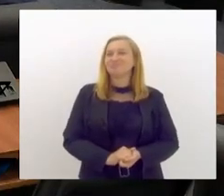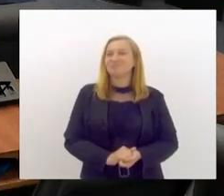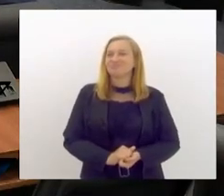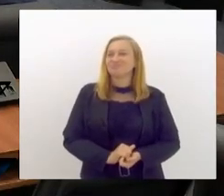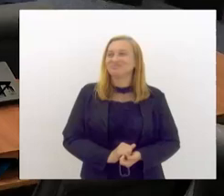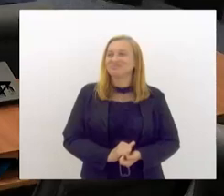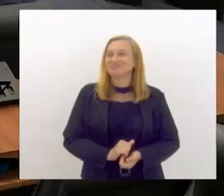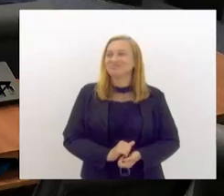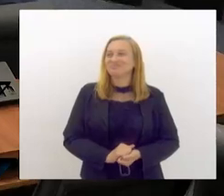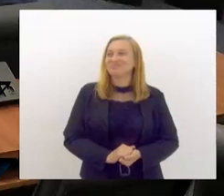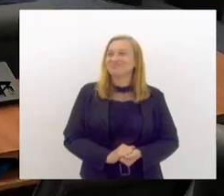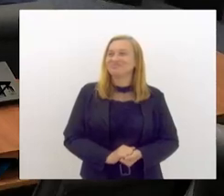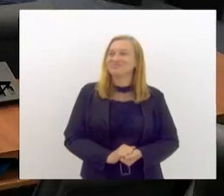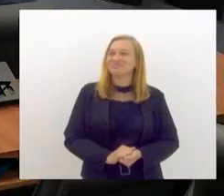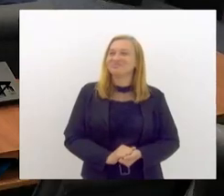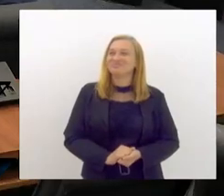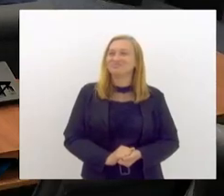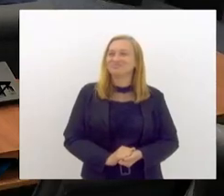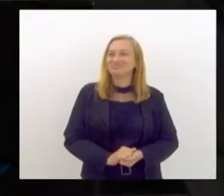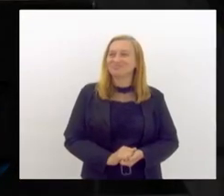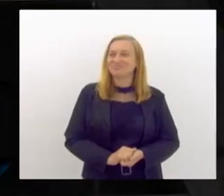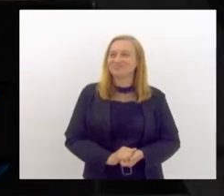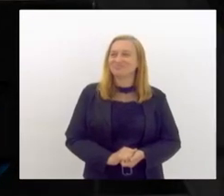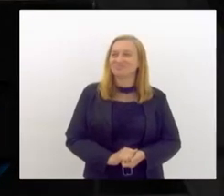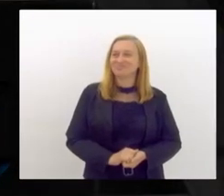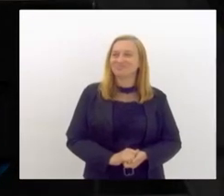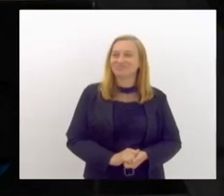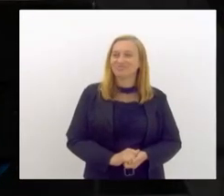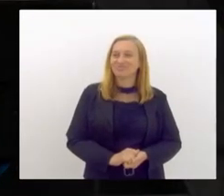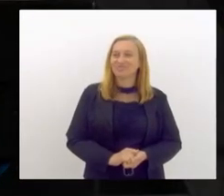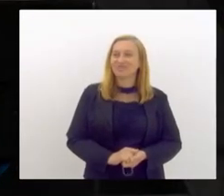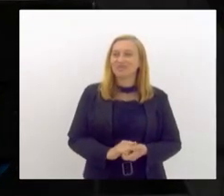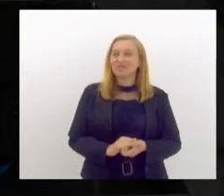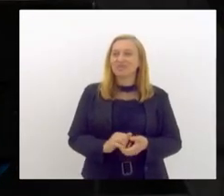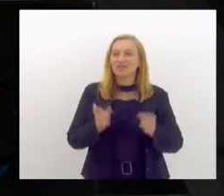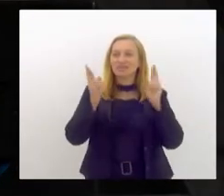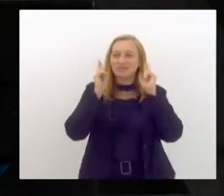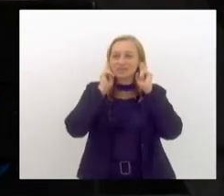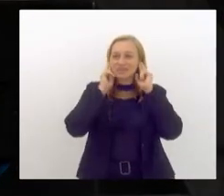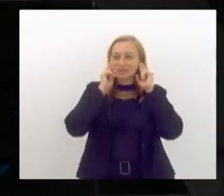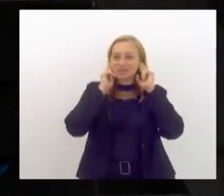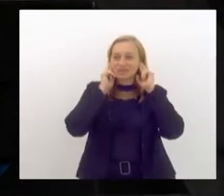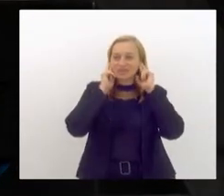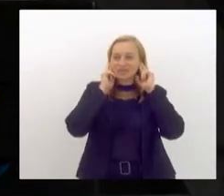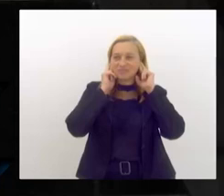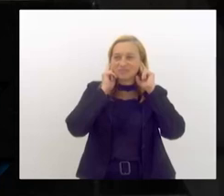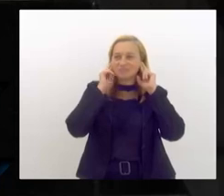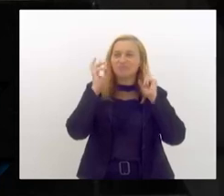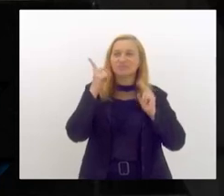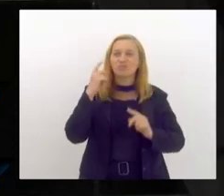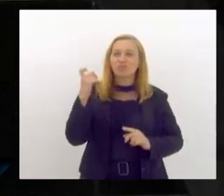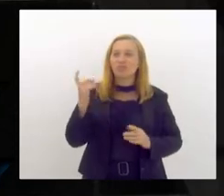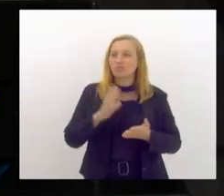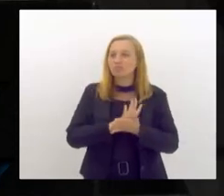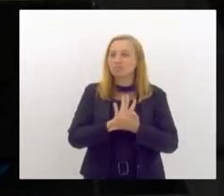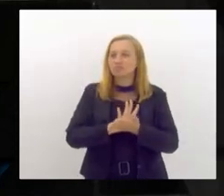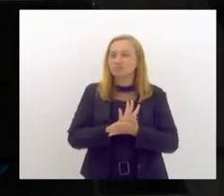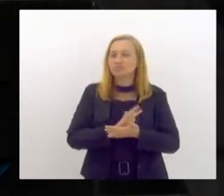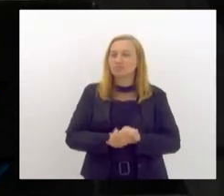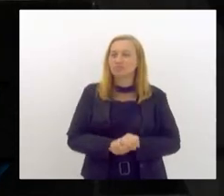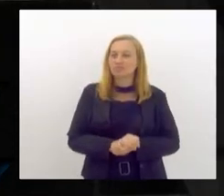honra que é vê-la aqui presidindo essa casa, representando todas nós mulheres, mulheres negras, mulheres diversas.